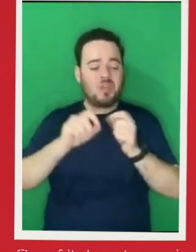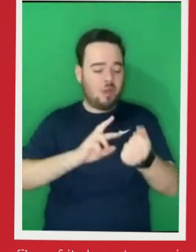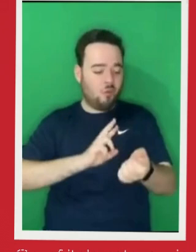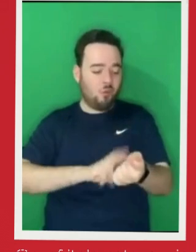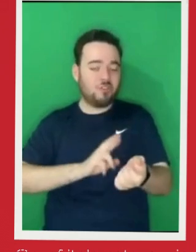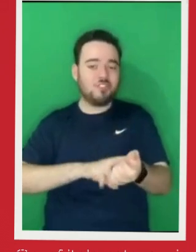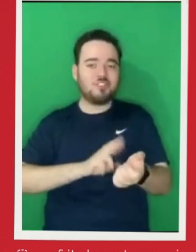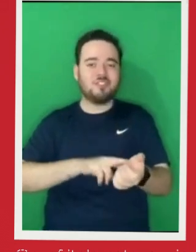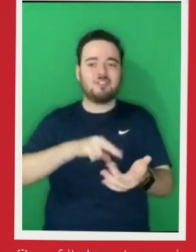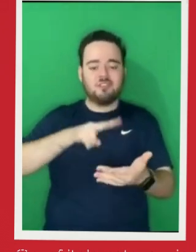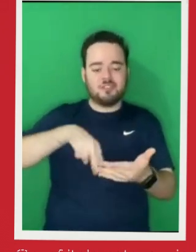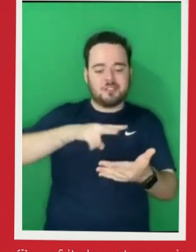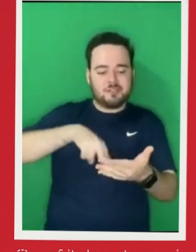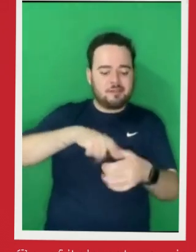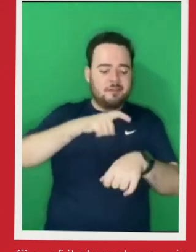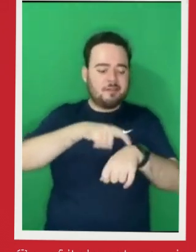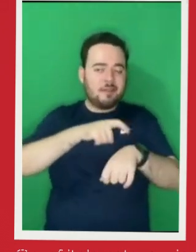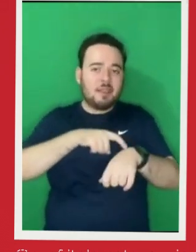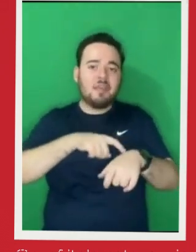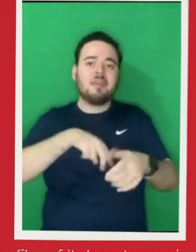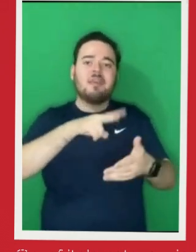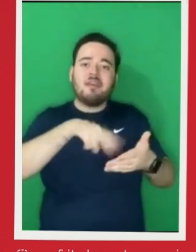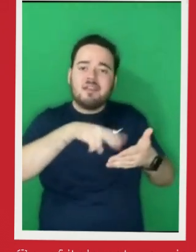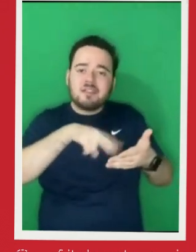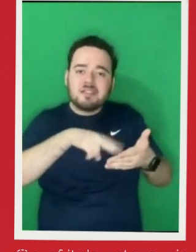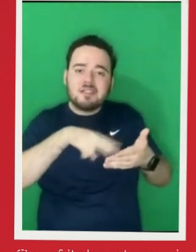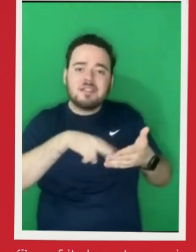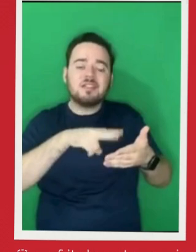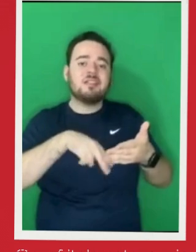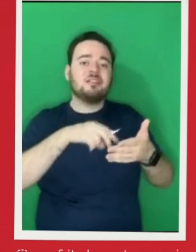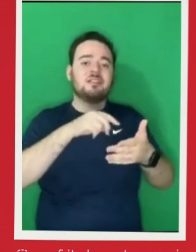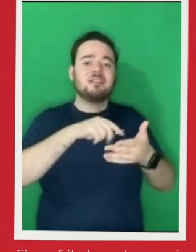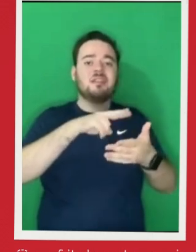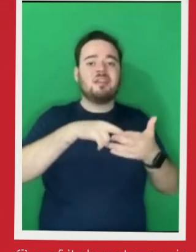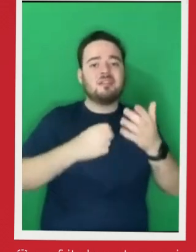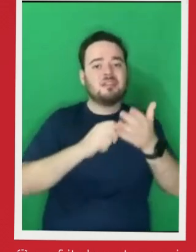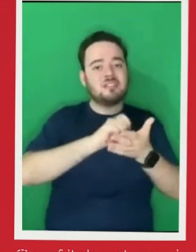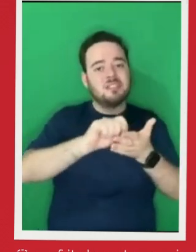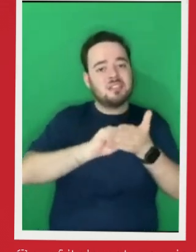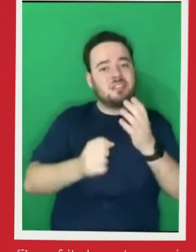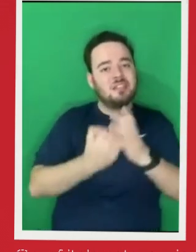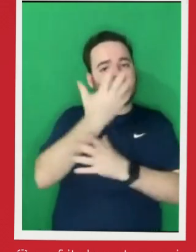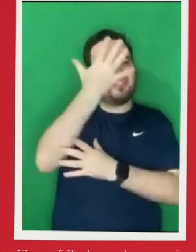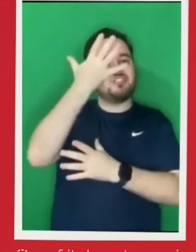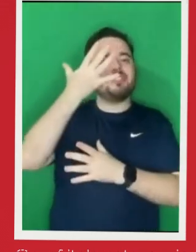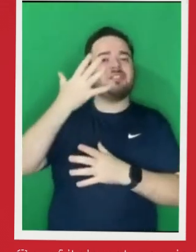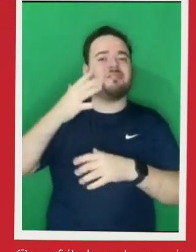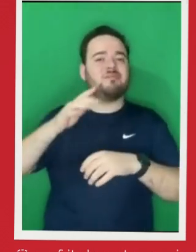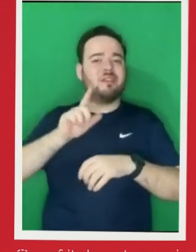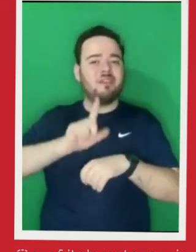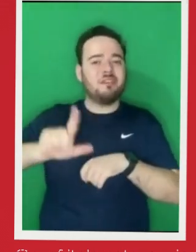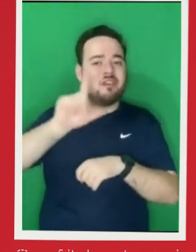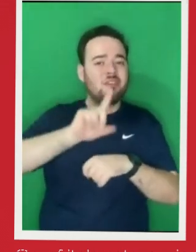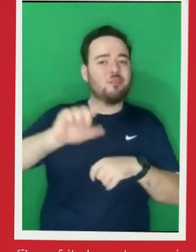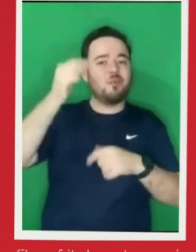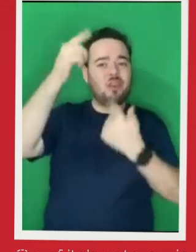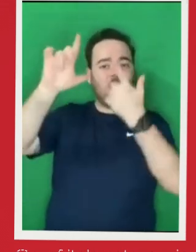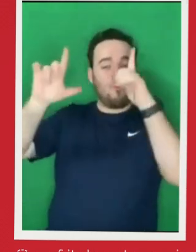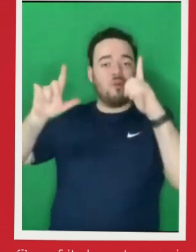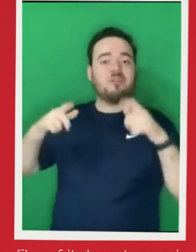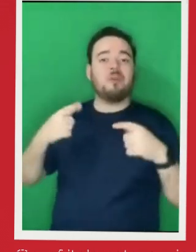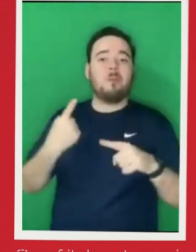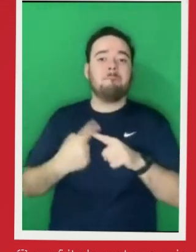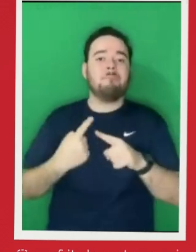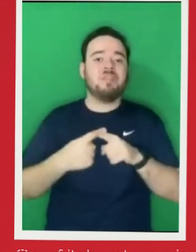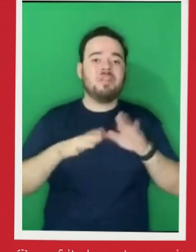nossa rotina de leitura tempo para ler escrita criativa, para ler ficção, porque ela nos permite uma expansão do pensamento,